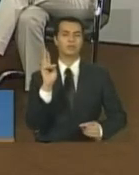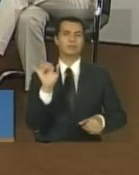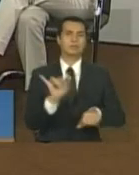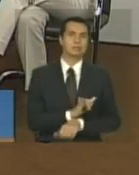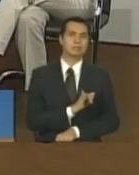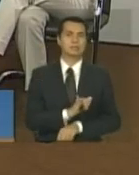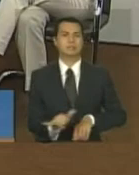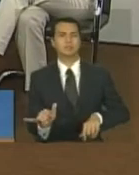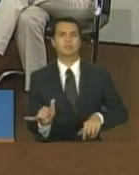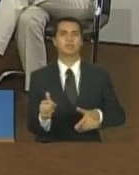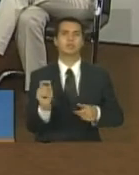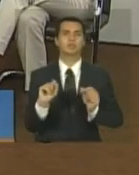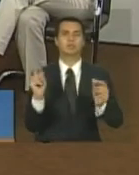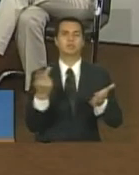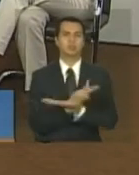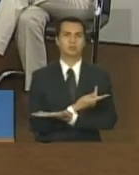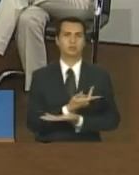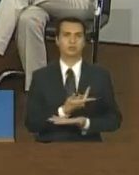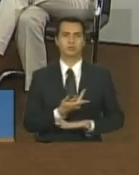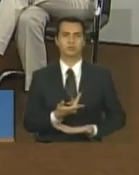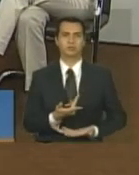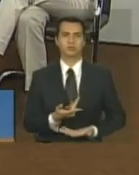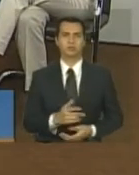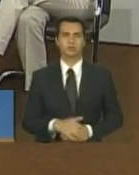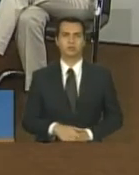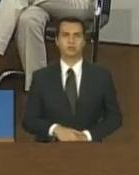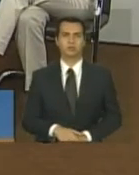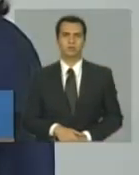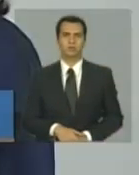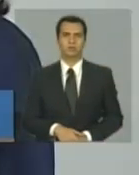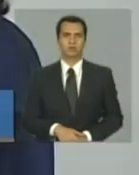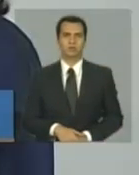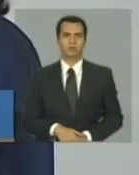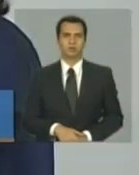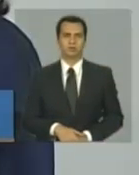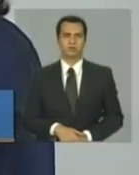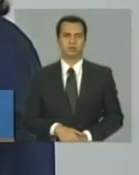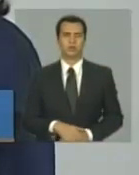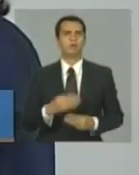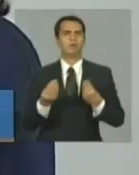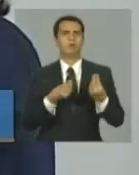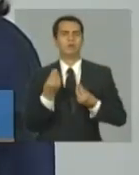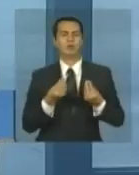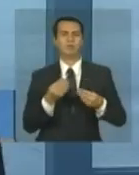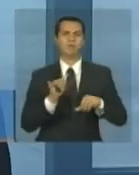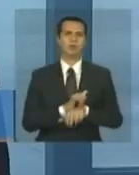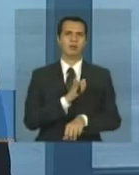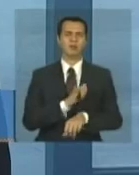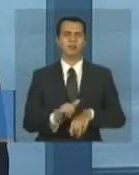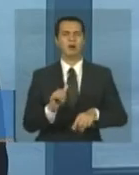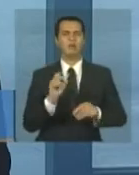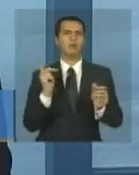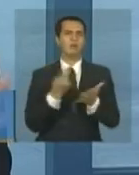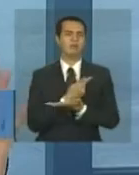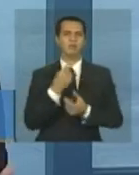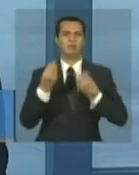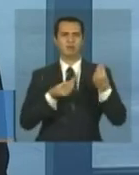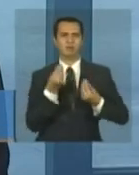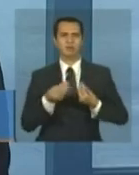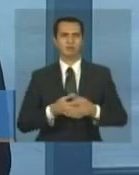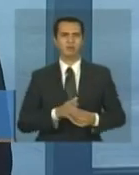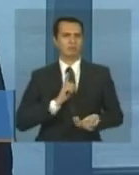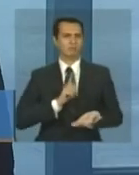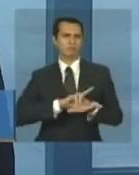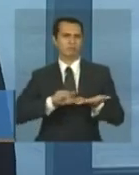essas comumente o normais que acontecem de forma como serão as mesmas falhas as frases mais comuns ou não